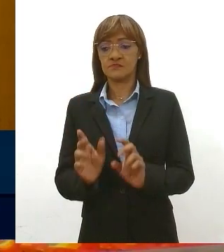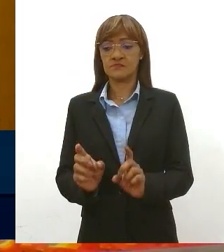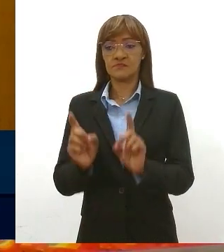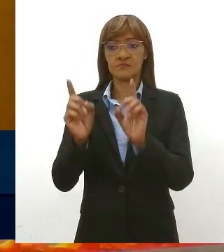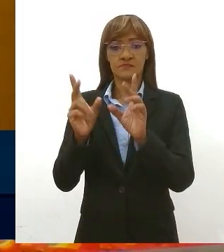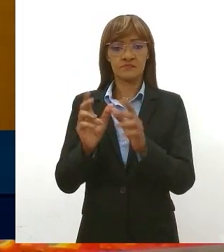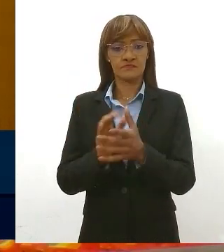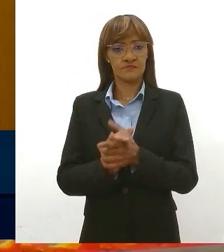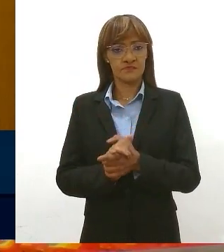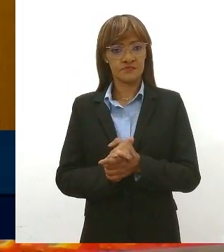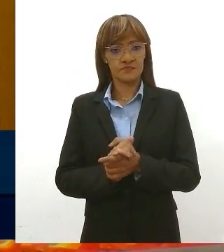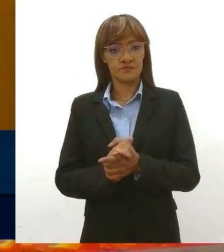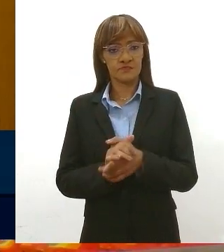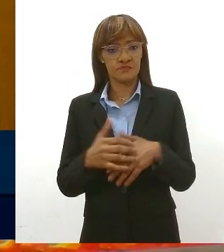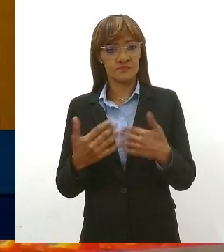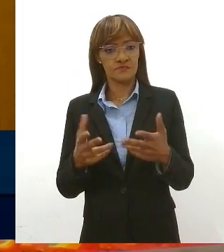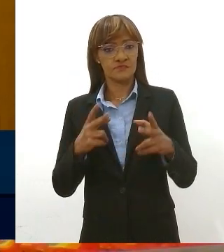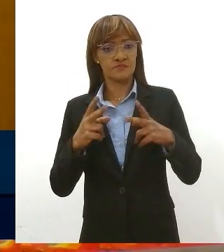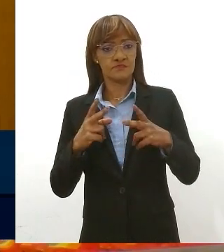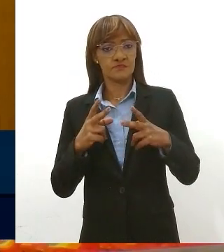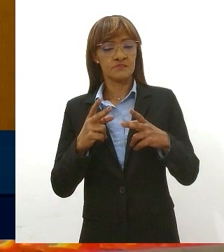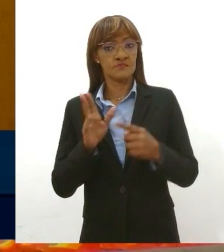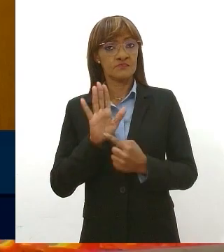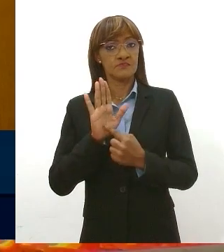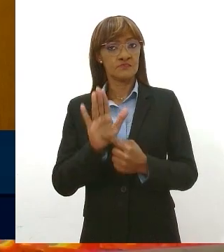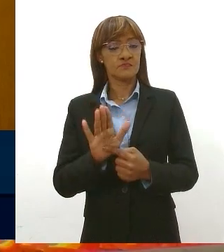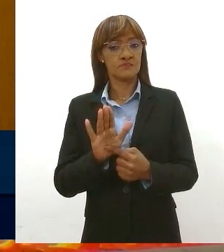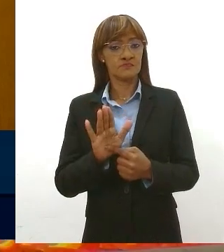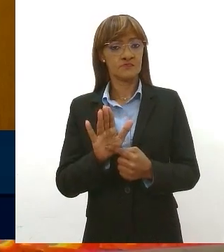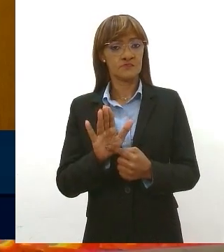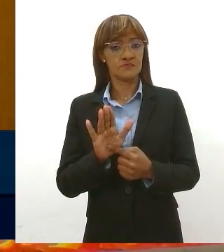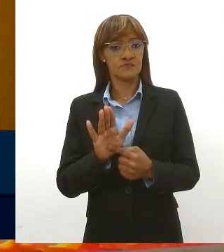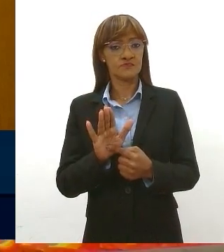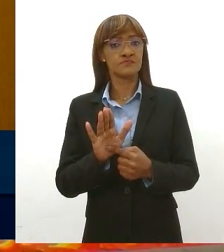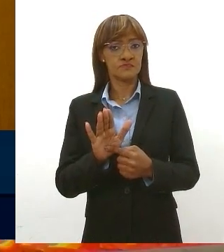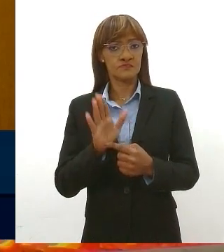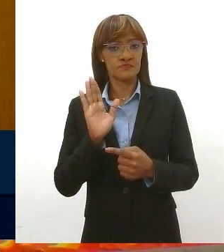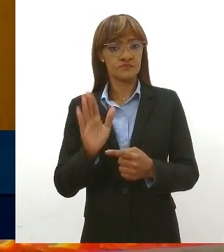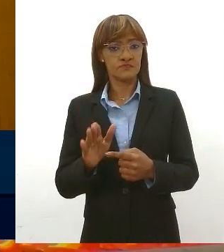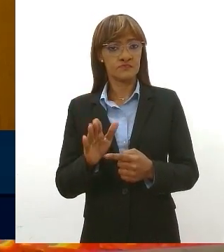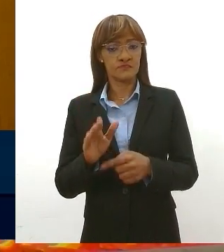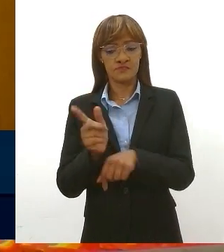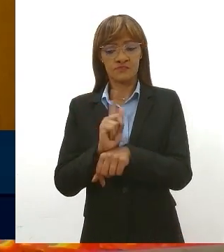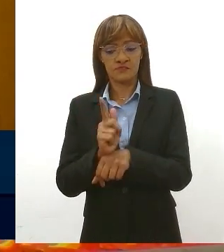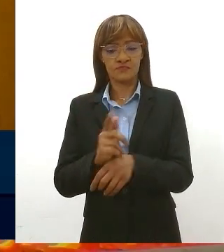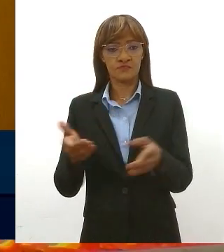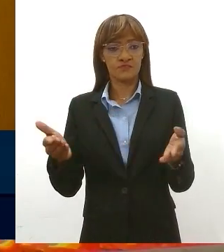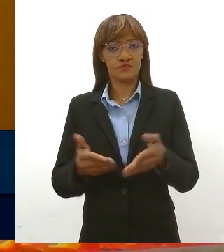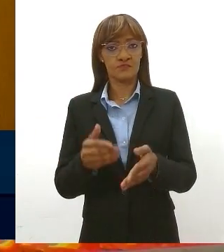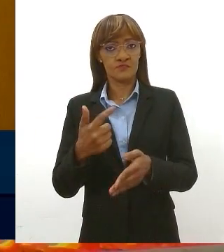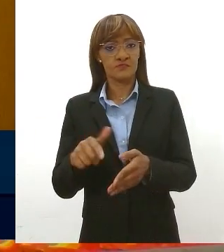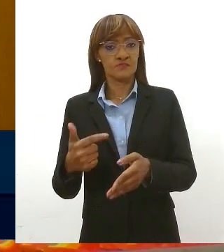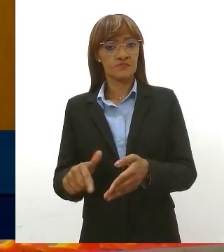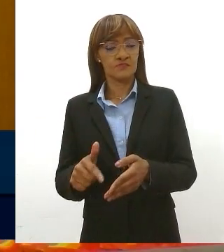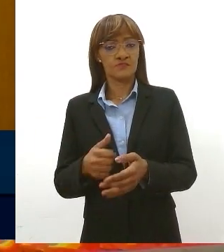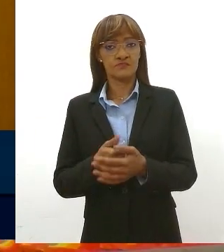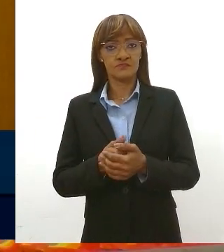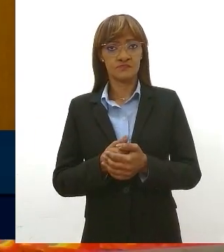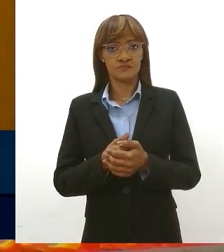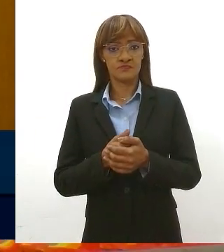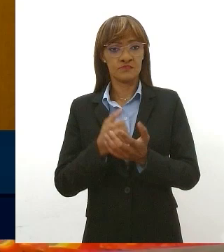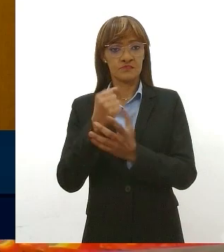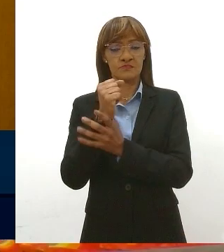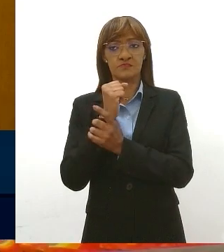uma ineficiência da gestão municipal para garantir, né, o sistema único, né,